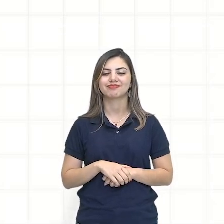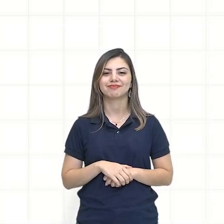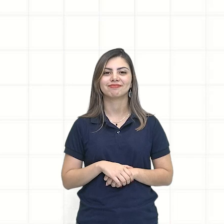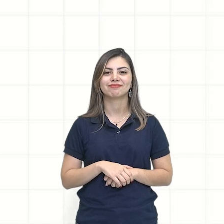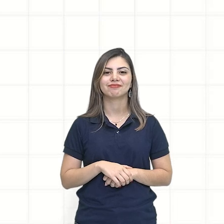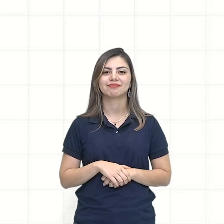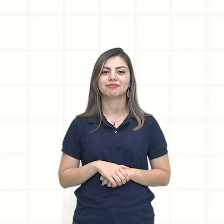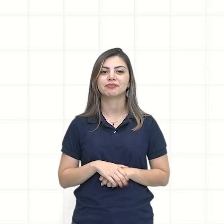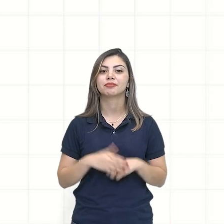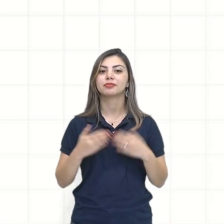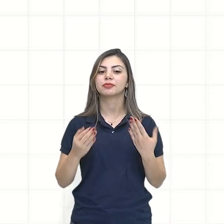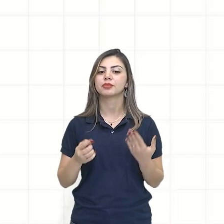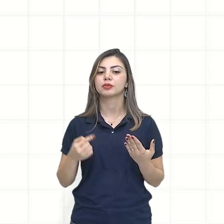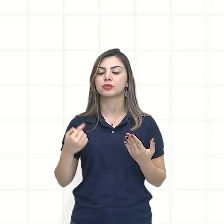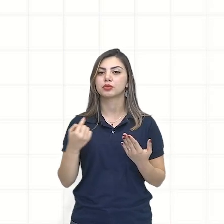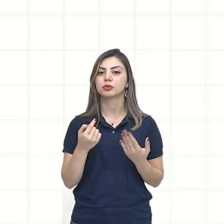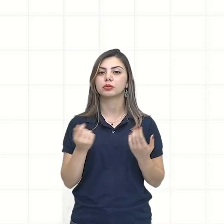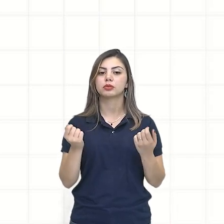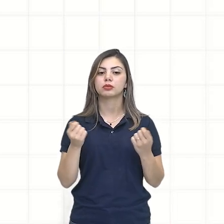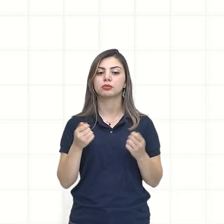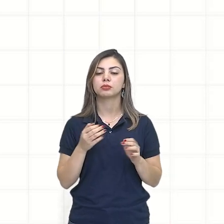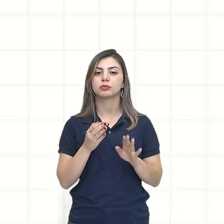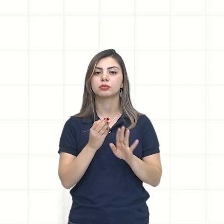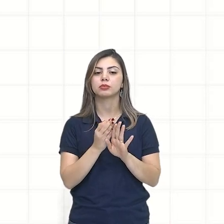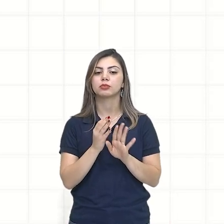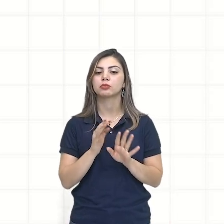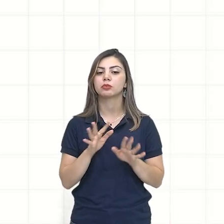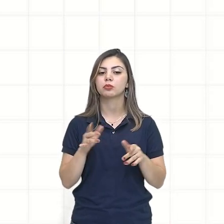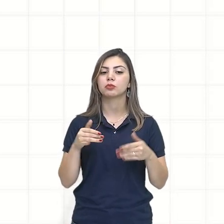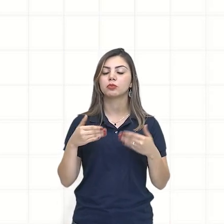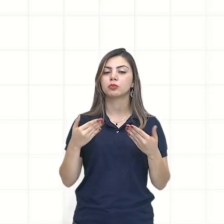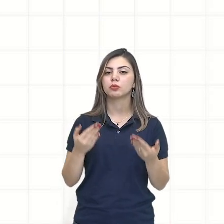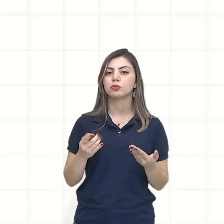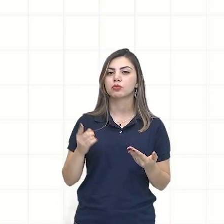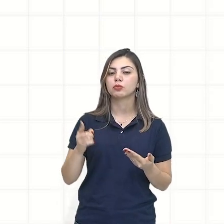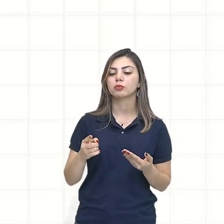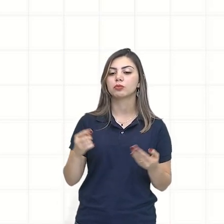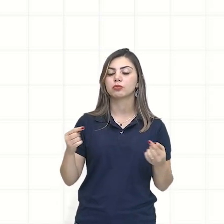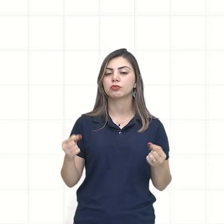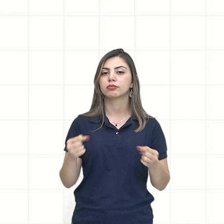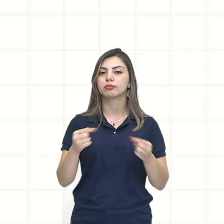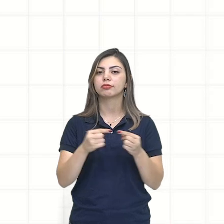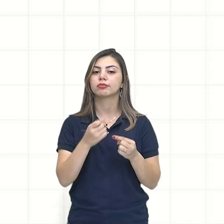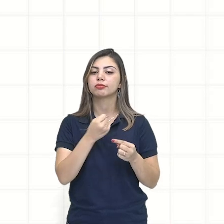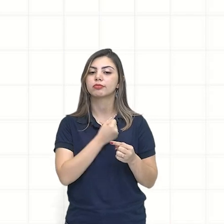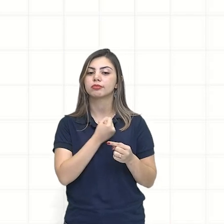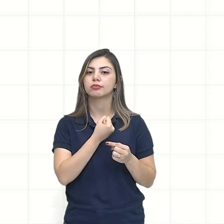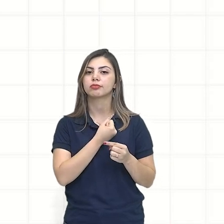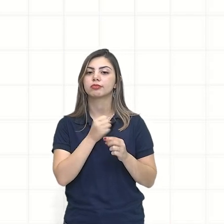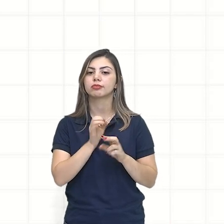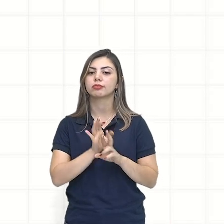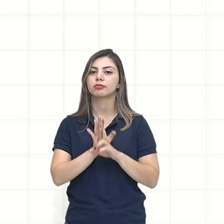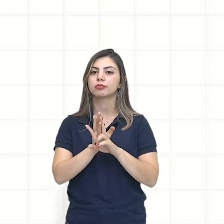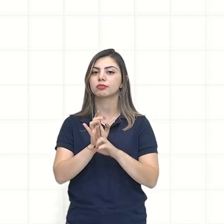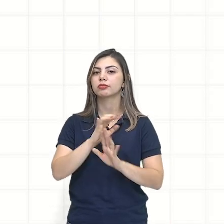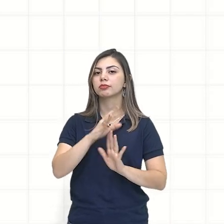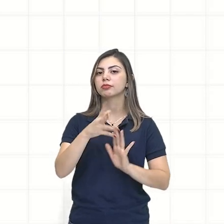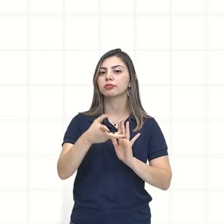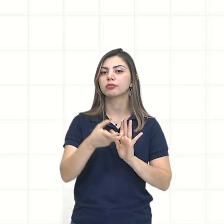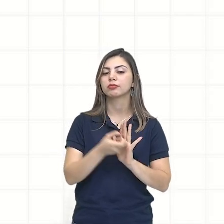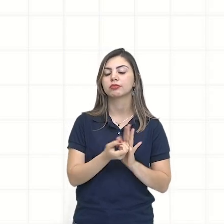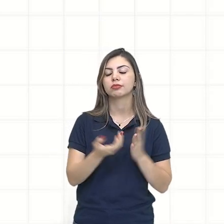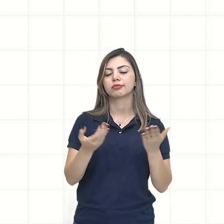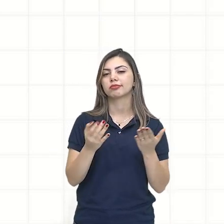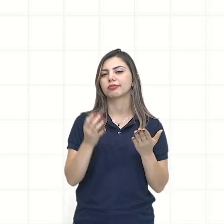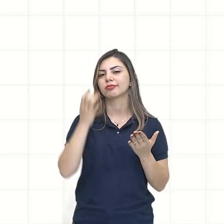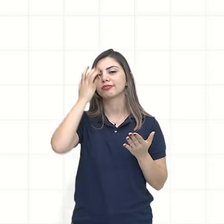Agora, para nós sabermos aqui qual o valor, certo? Que representa esse símbolo aqui, basta somar